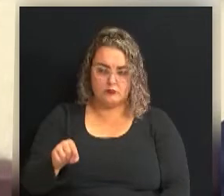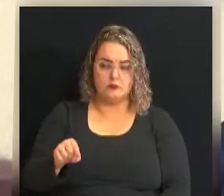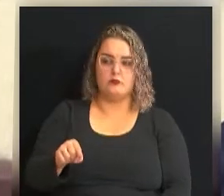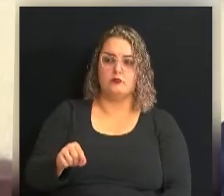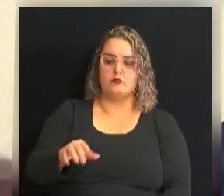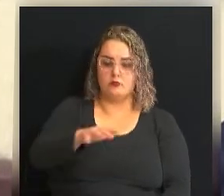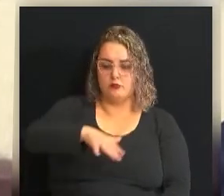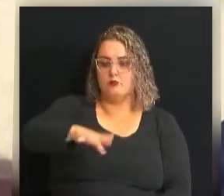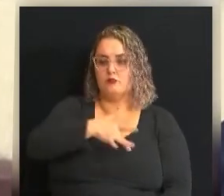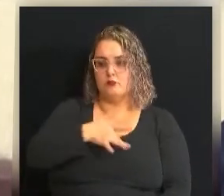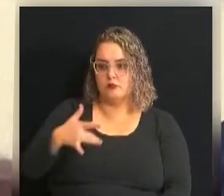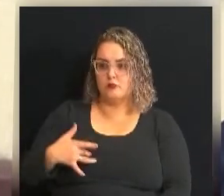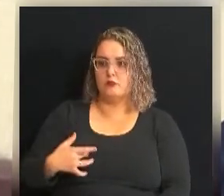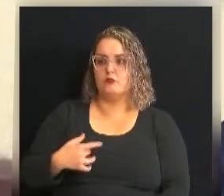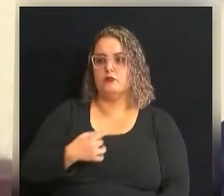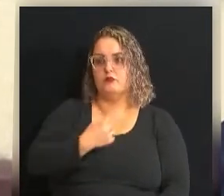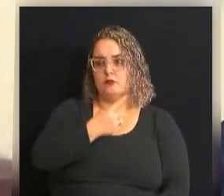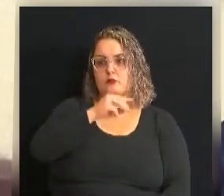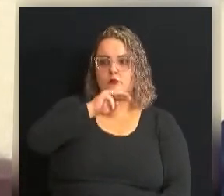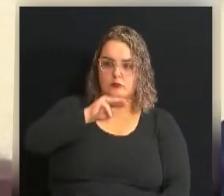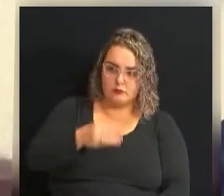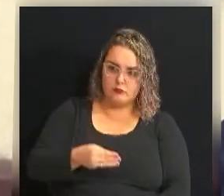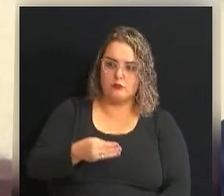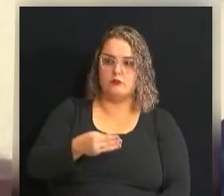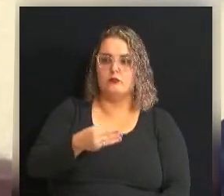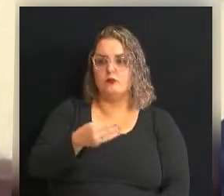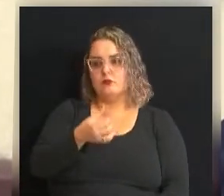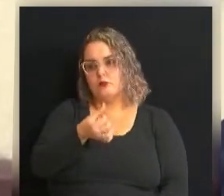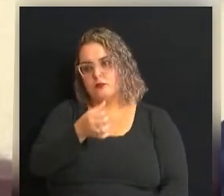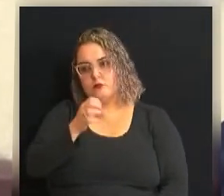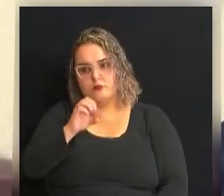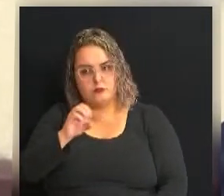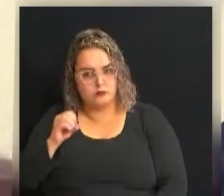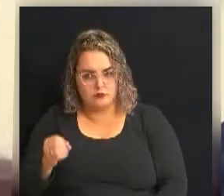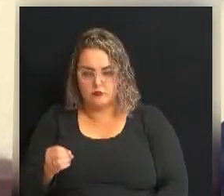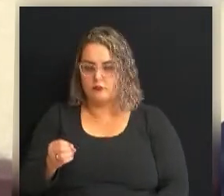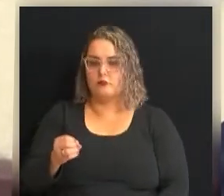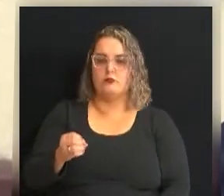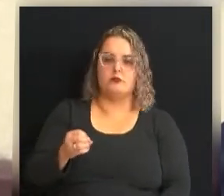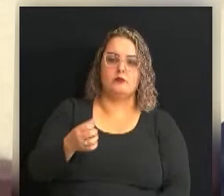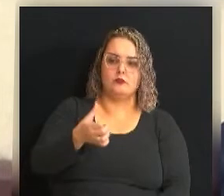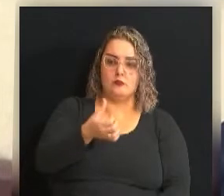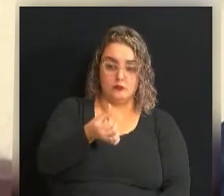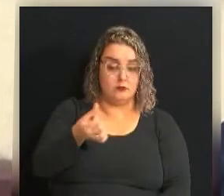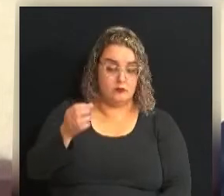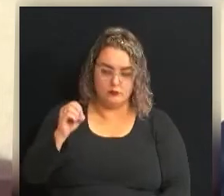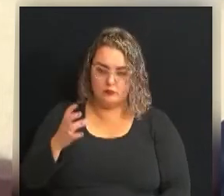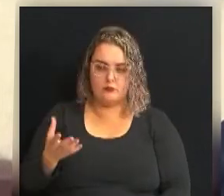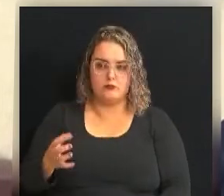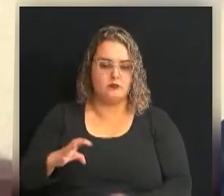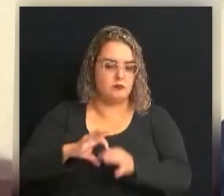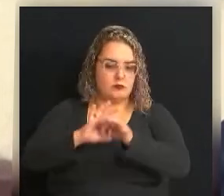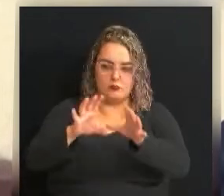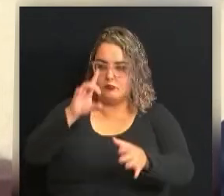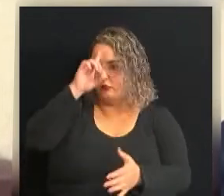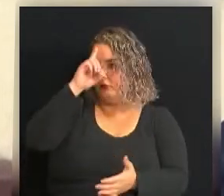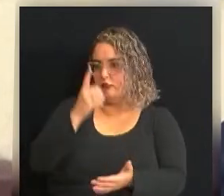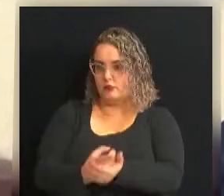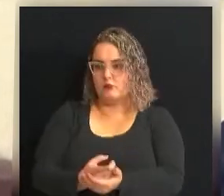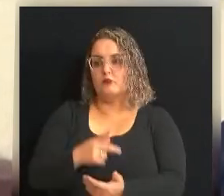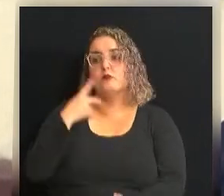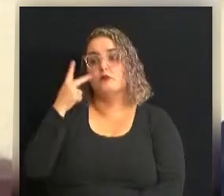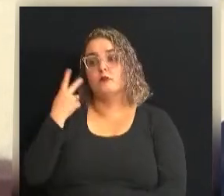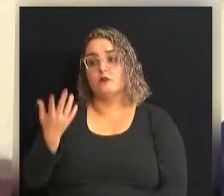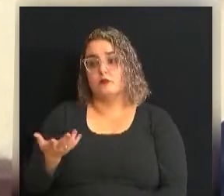mil arredondada mente para a saúde e outro Milhão 660.000 para locação de livre